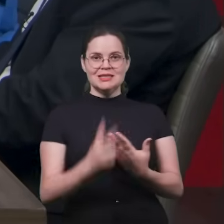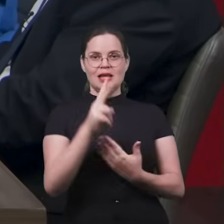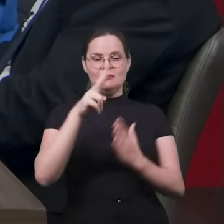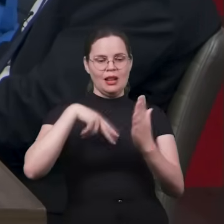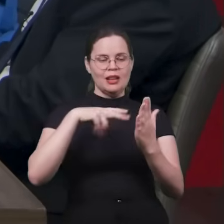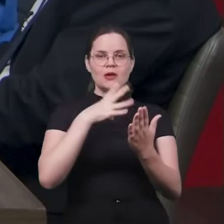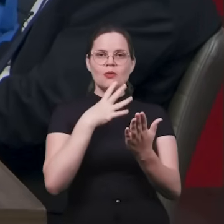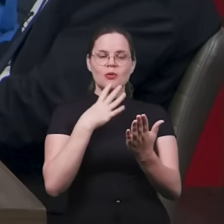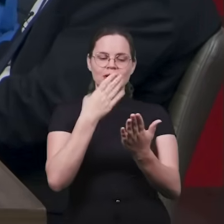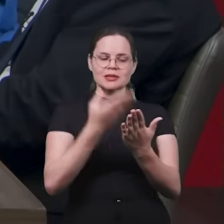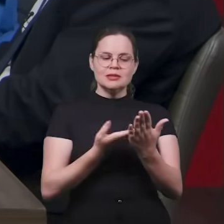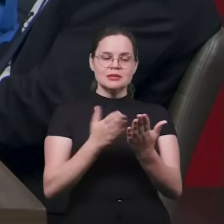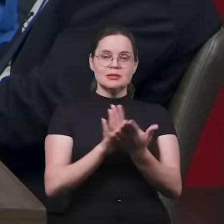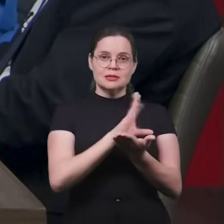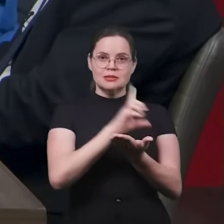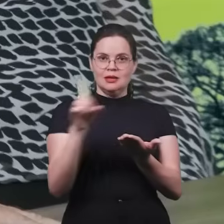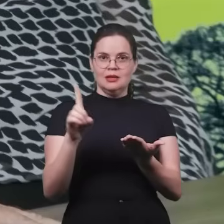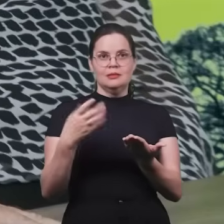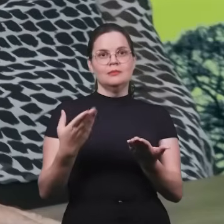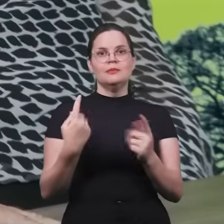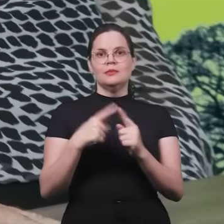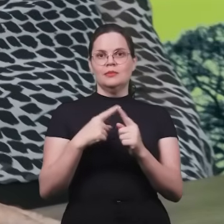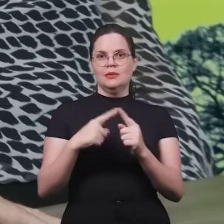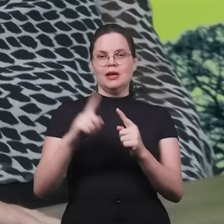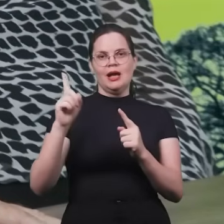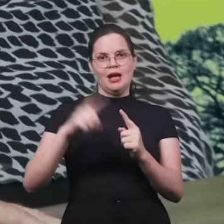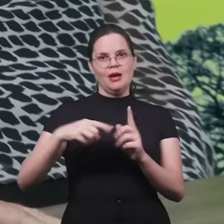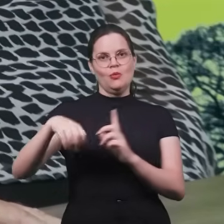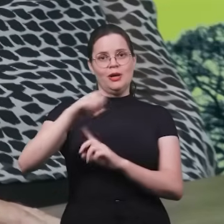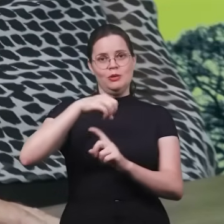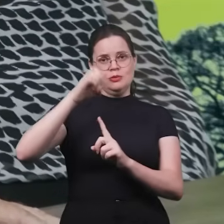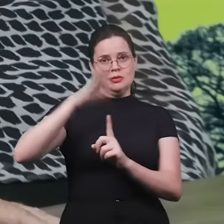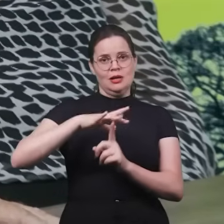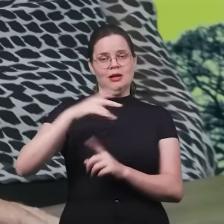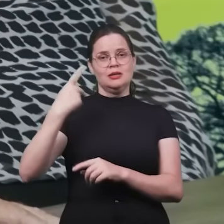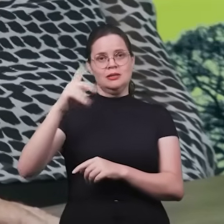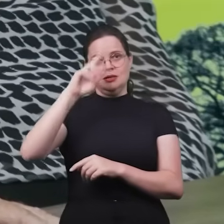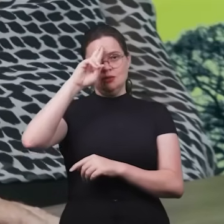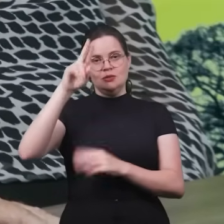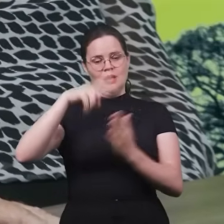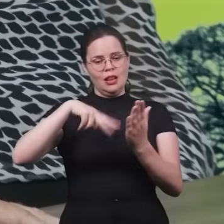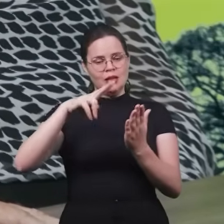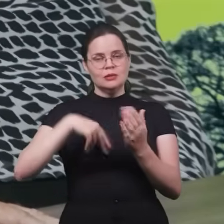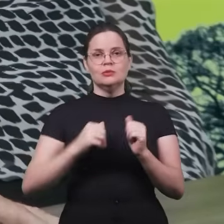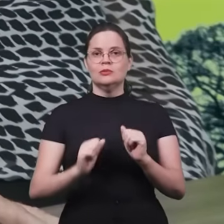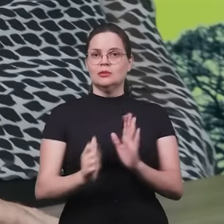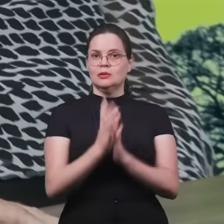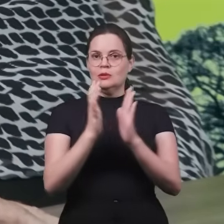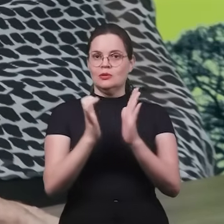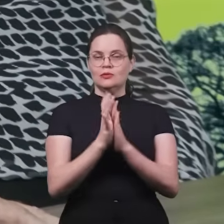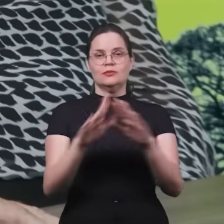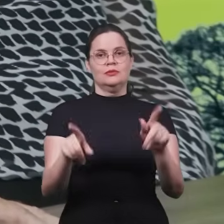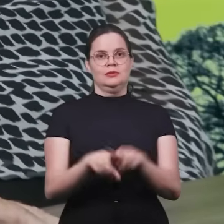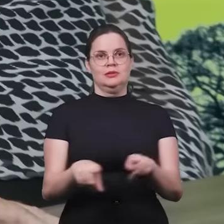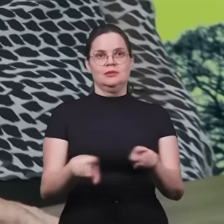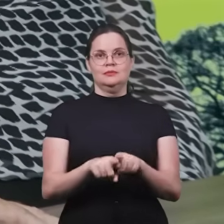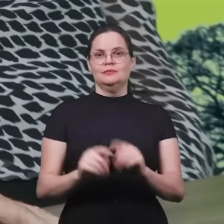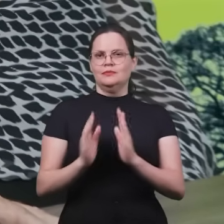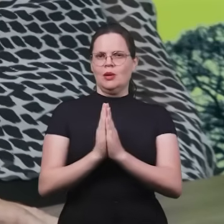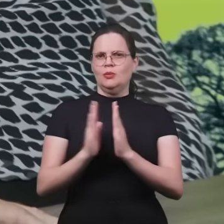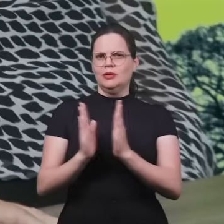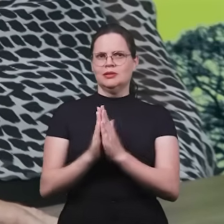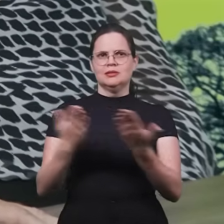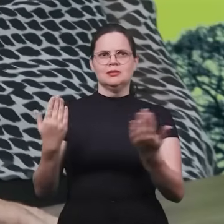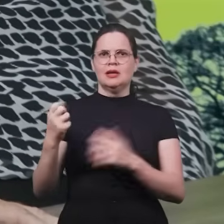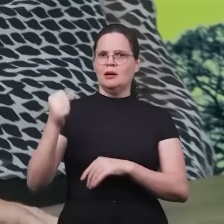palavra, ler a palavra, leitura da palavra, que é um recurso da graça também, leitura, o louvor, né, a